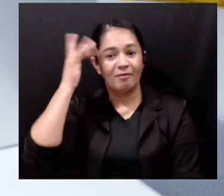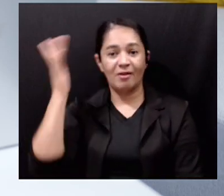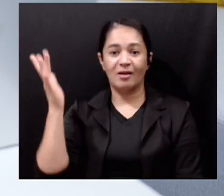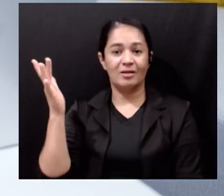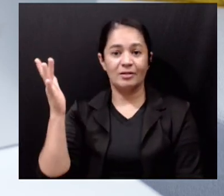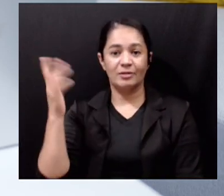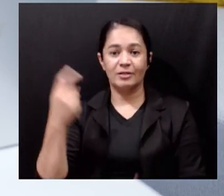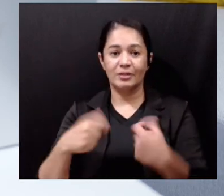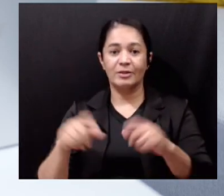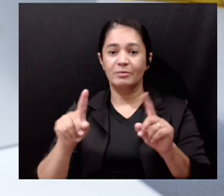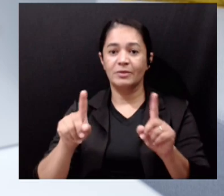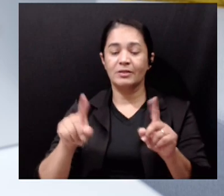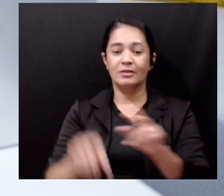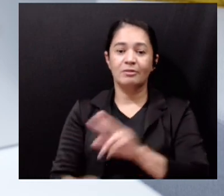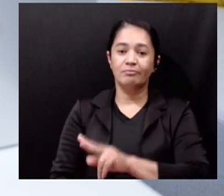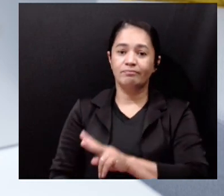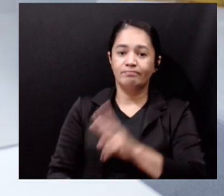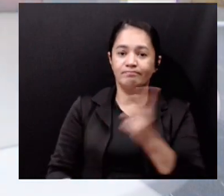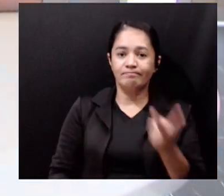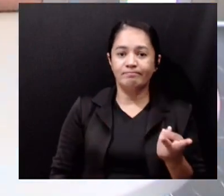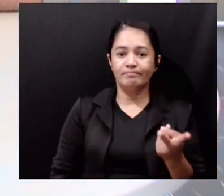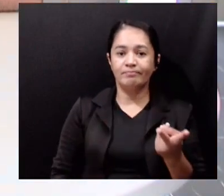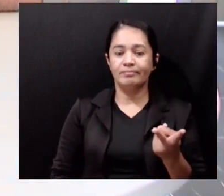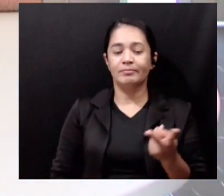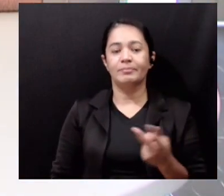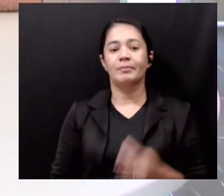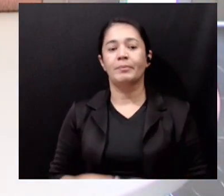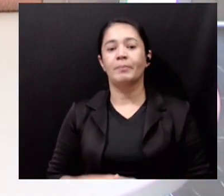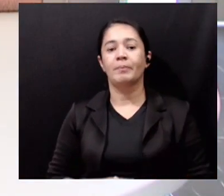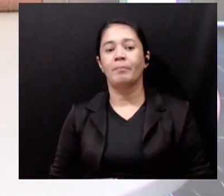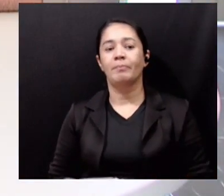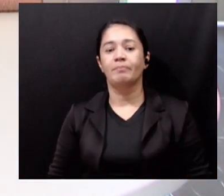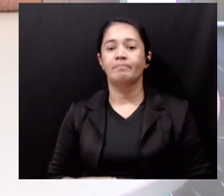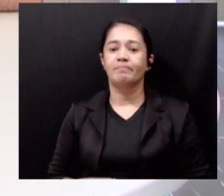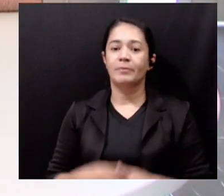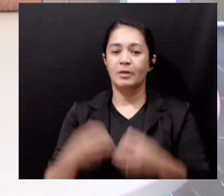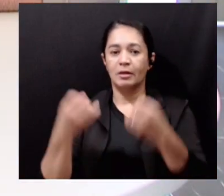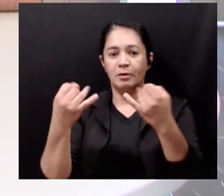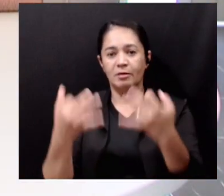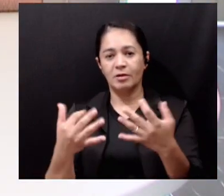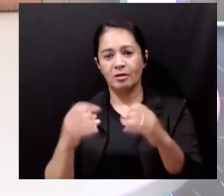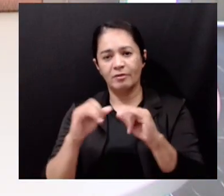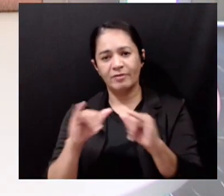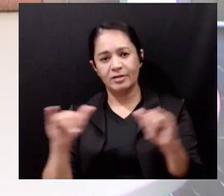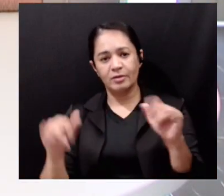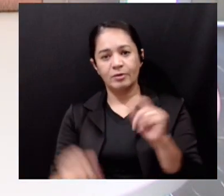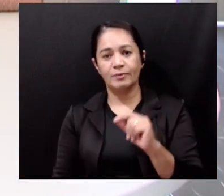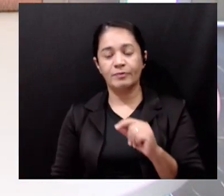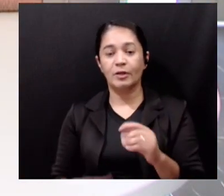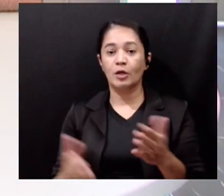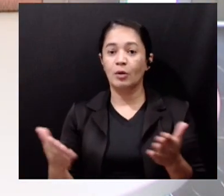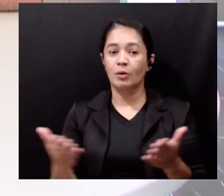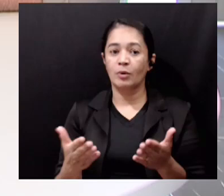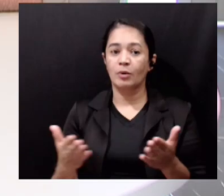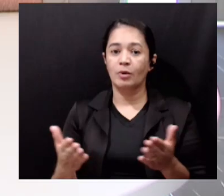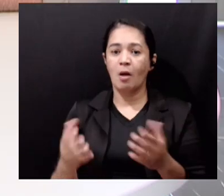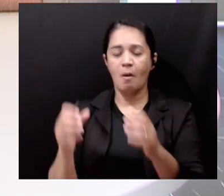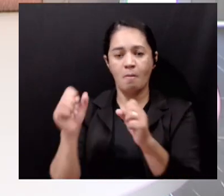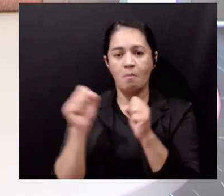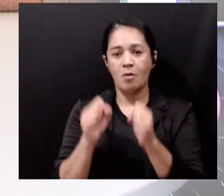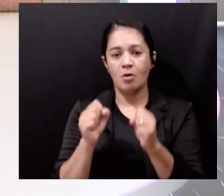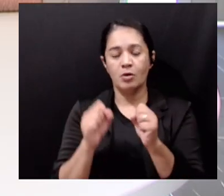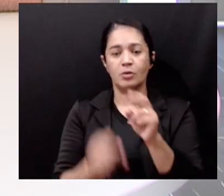transferências. Então, eu diria que a maioria das pessoas hoje poderia utilizar essas contas